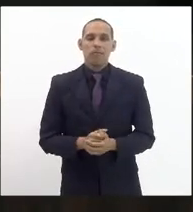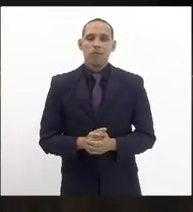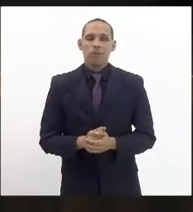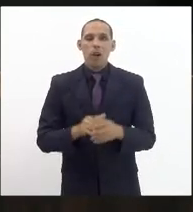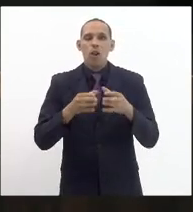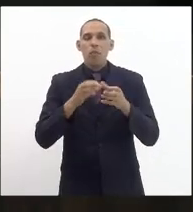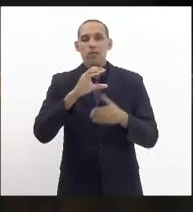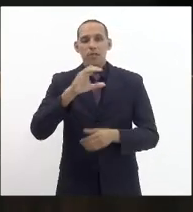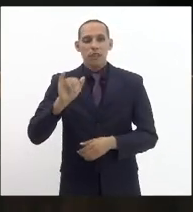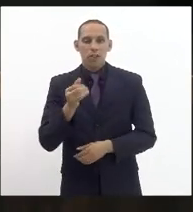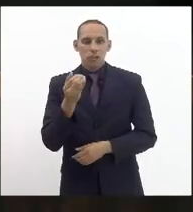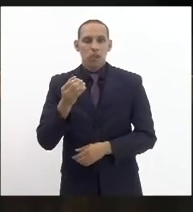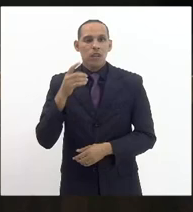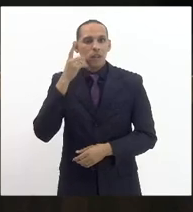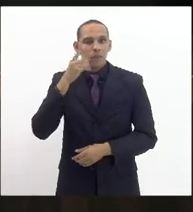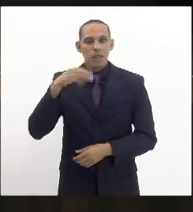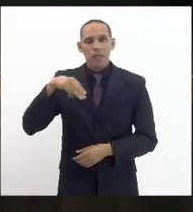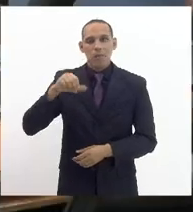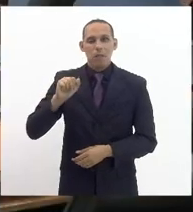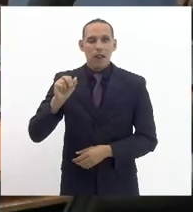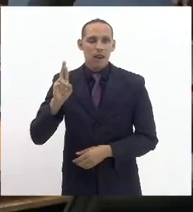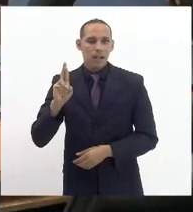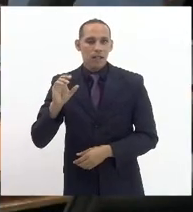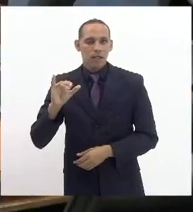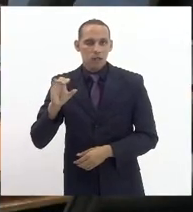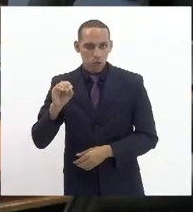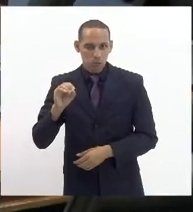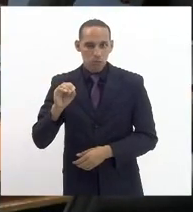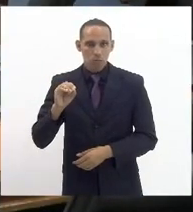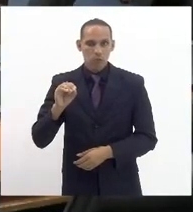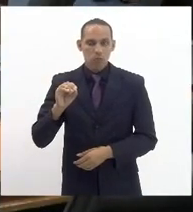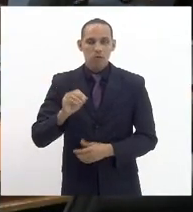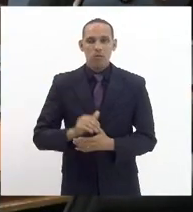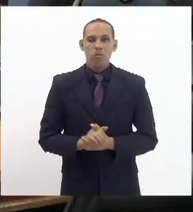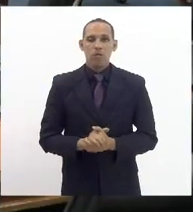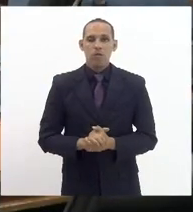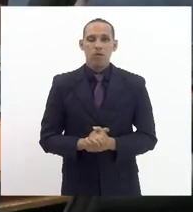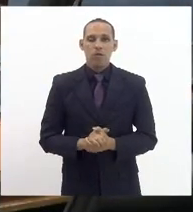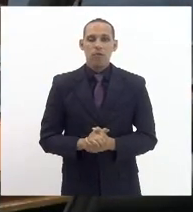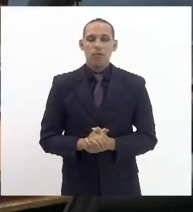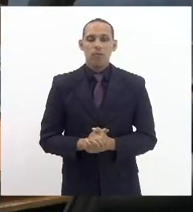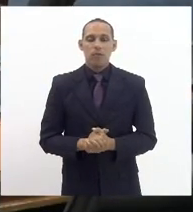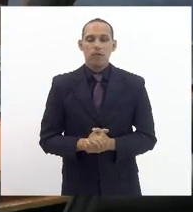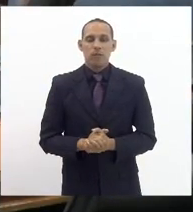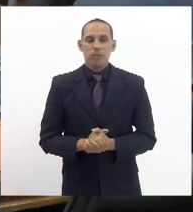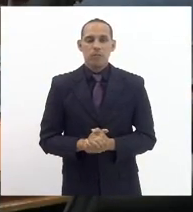Constituição e Justiça, deputado Márcio Pacheco. Deputado Márcio Pacheco.